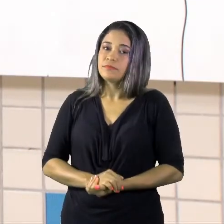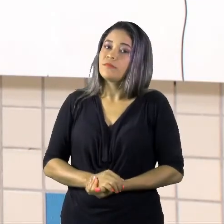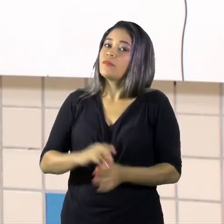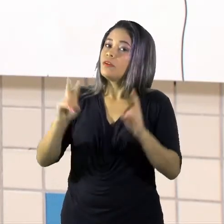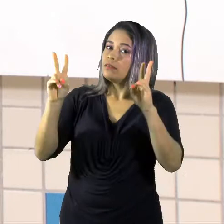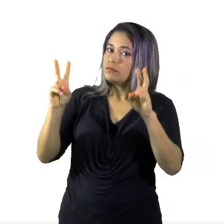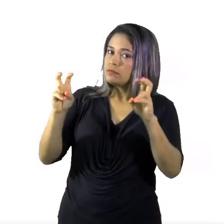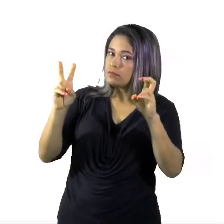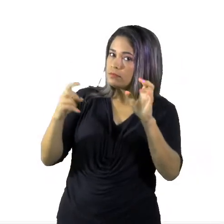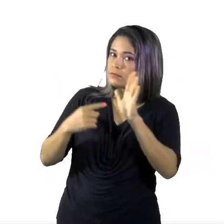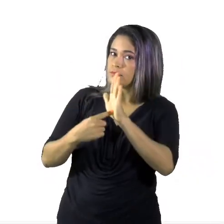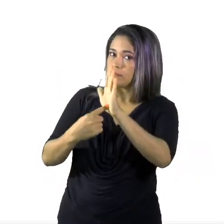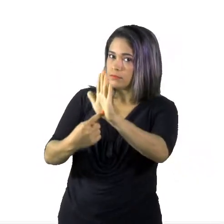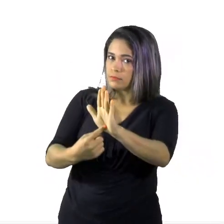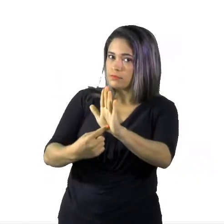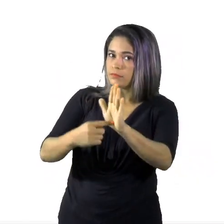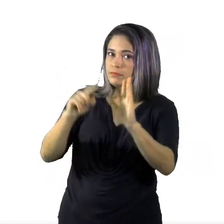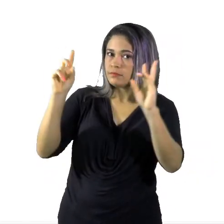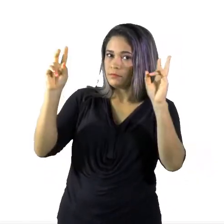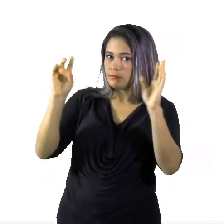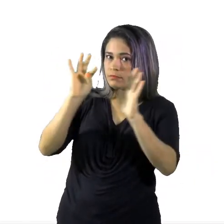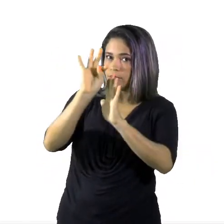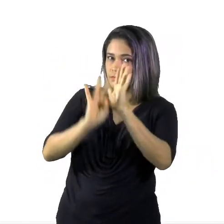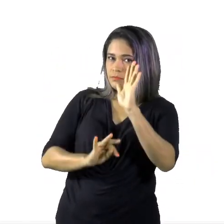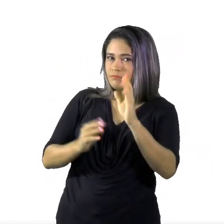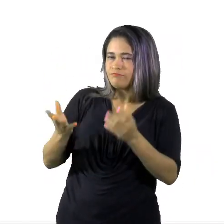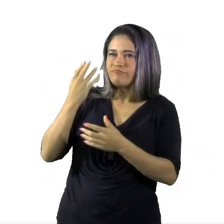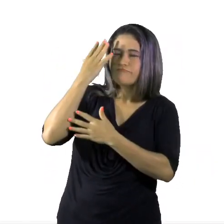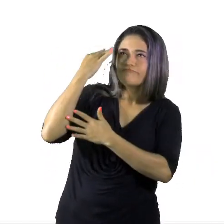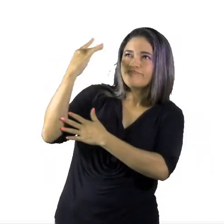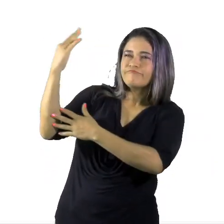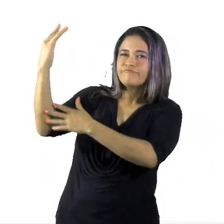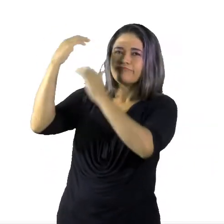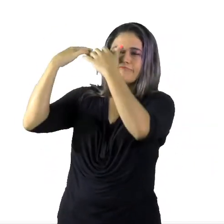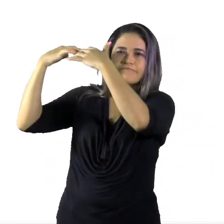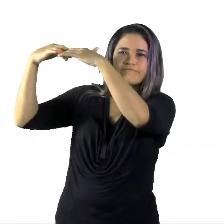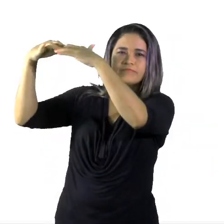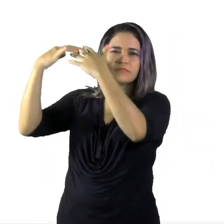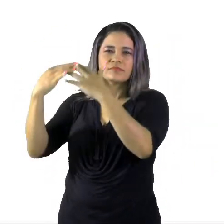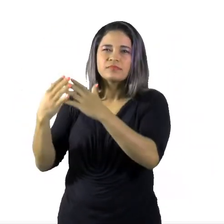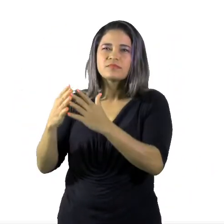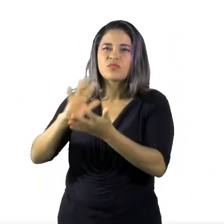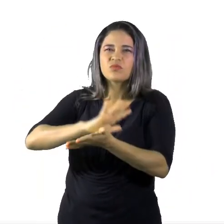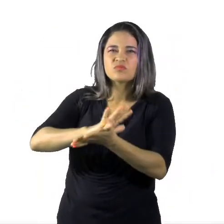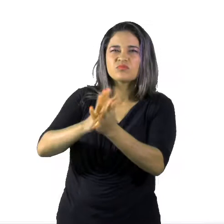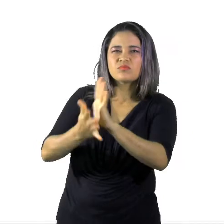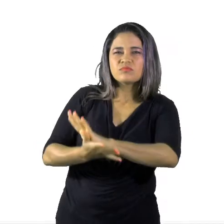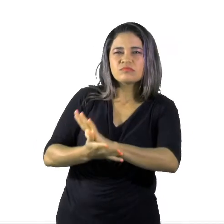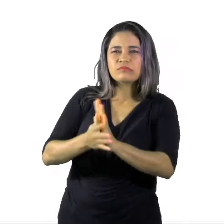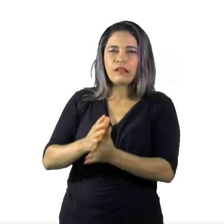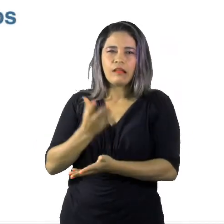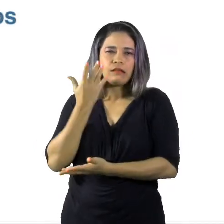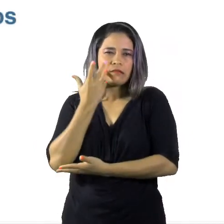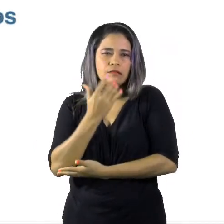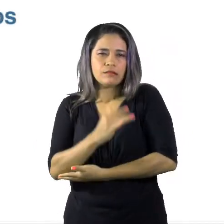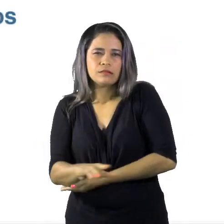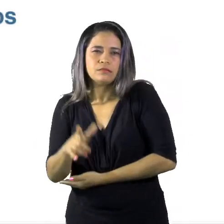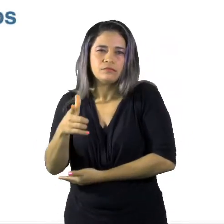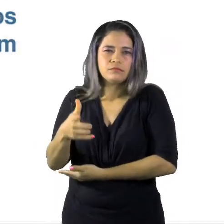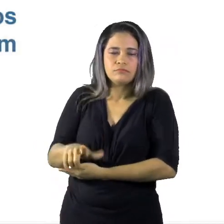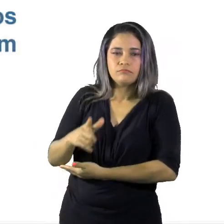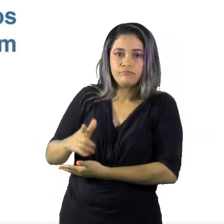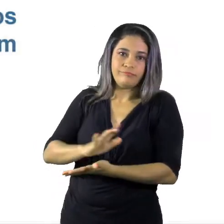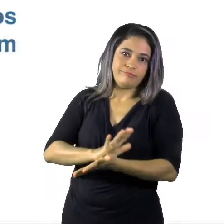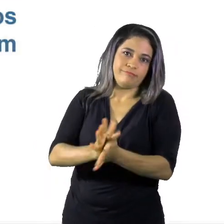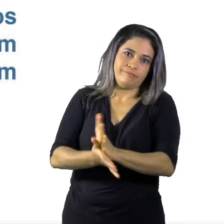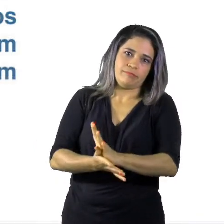é espetacular. Leva-nos a refletir sobre a questão do racismo, que criança não tem preconceito, que o